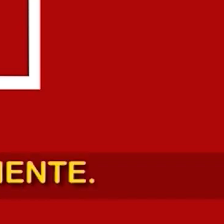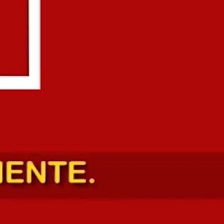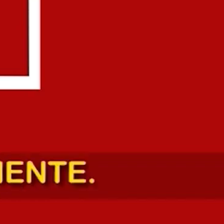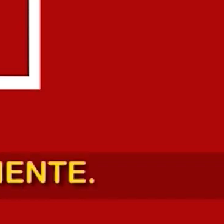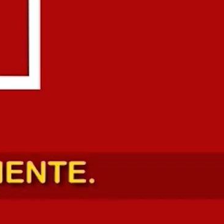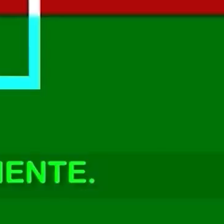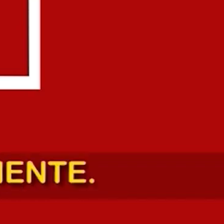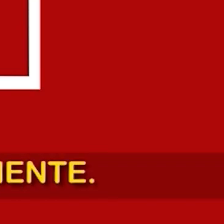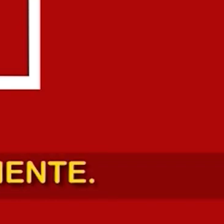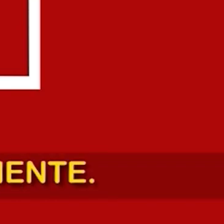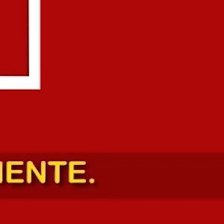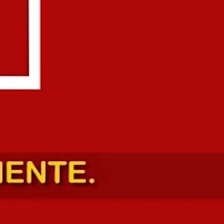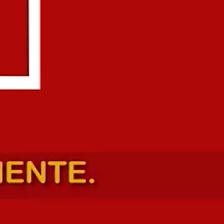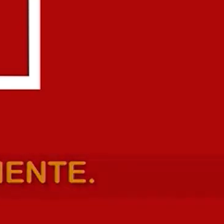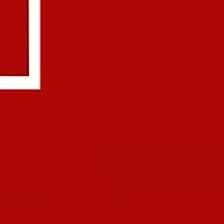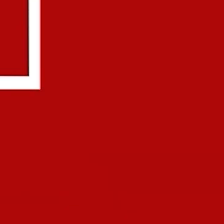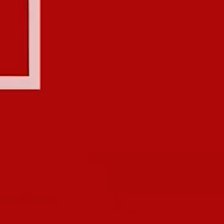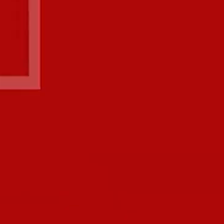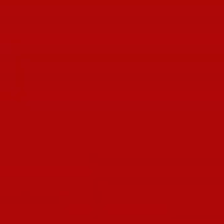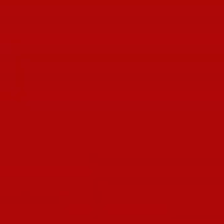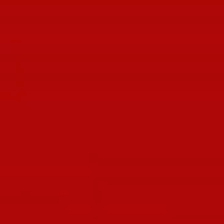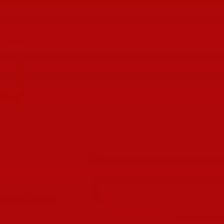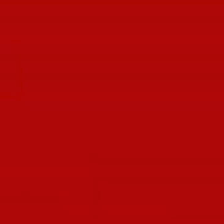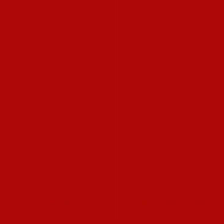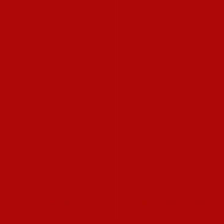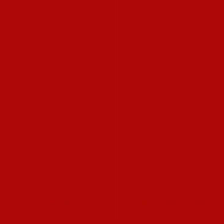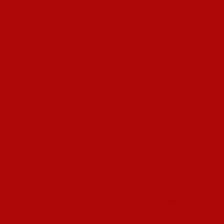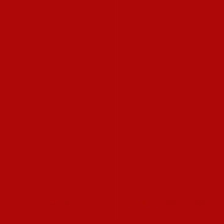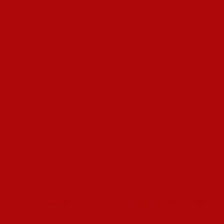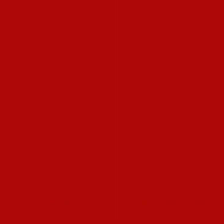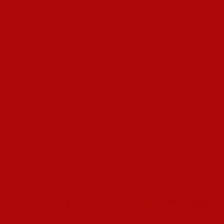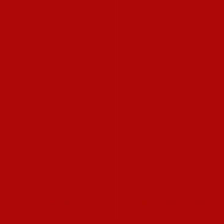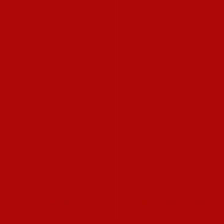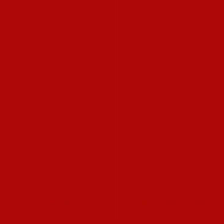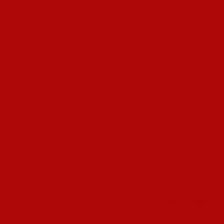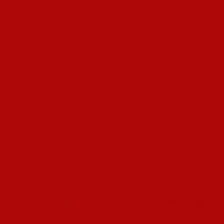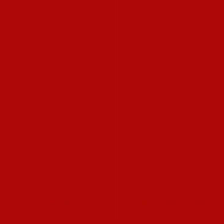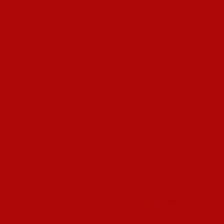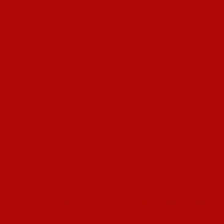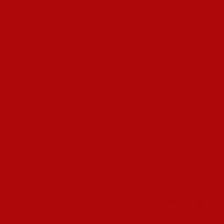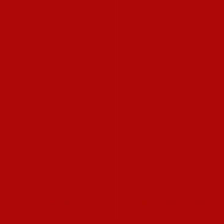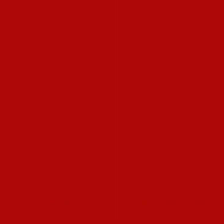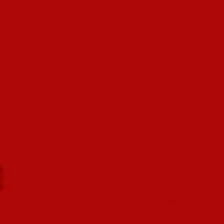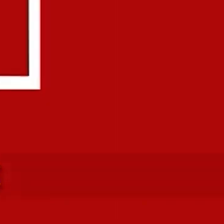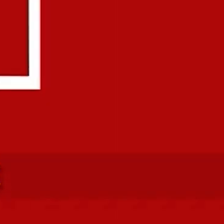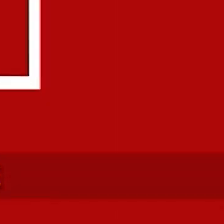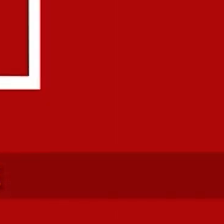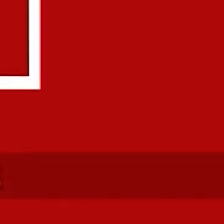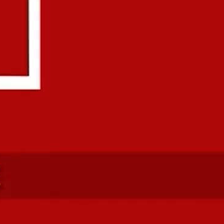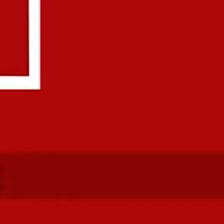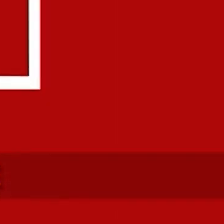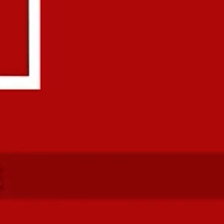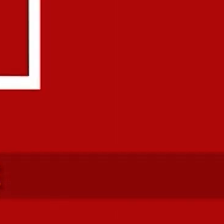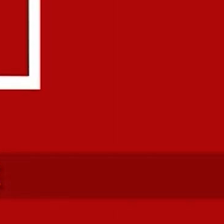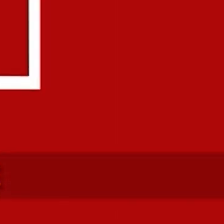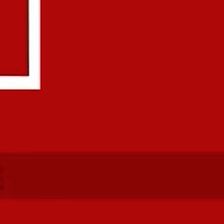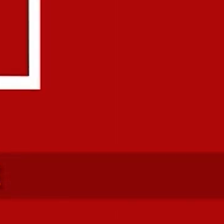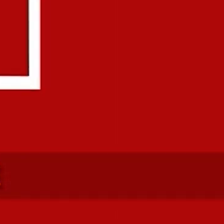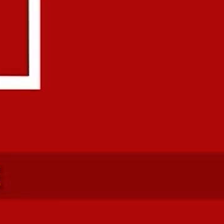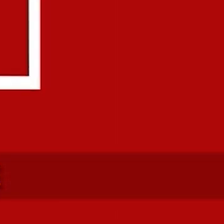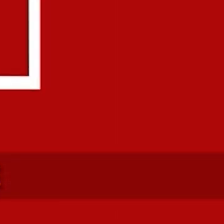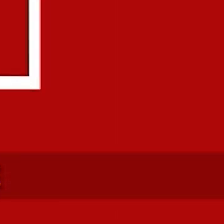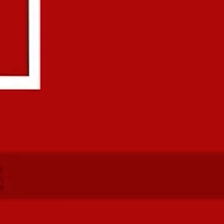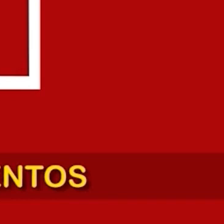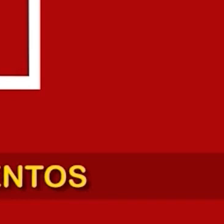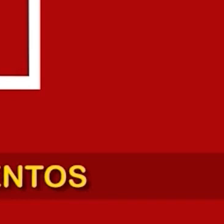uma unidade de saúde imediatamente. Para evitar a contaminação, siga estas dicas simples. Lave sempre as mãos